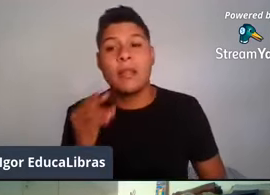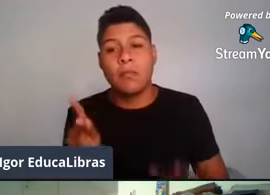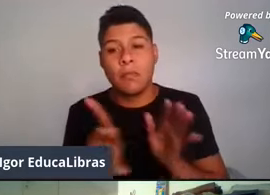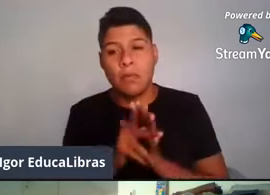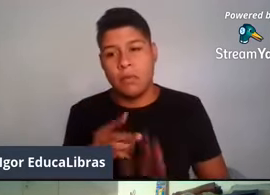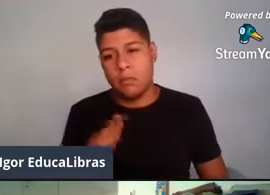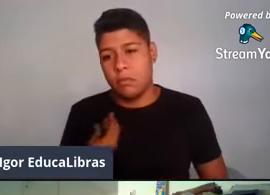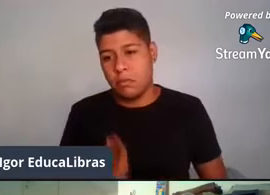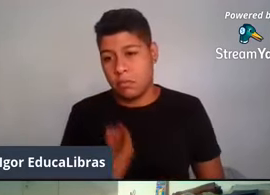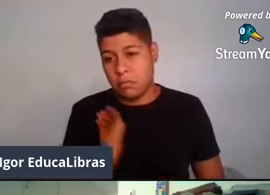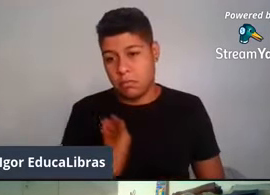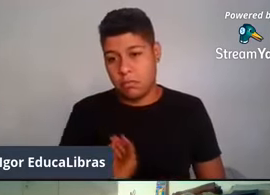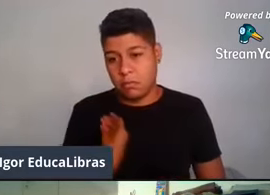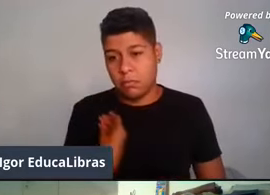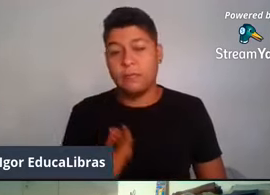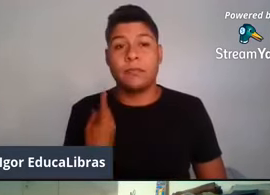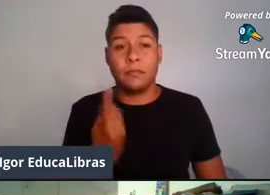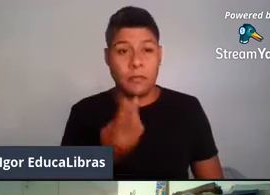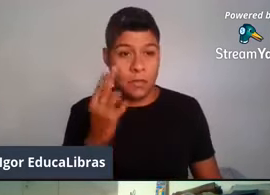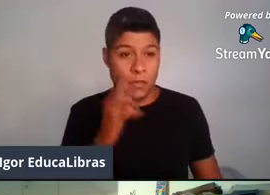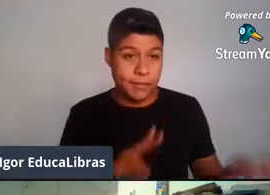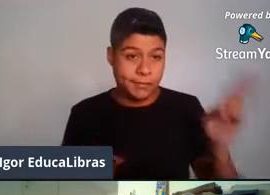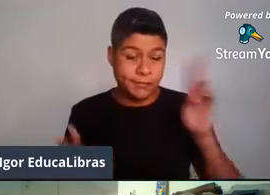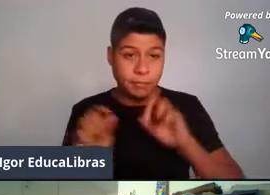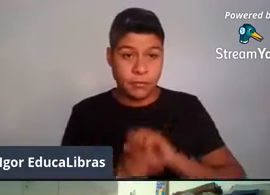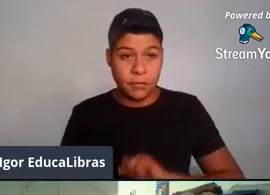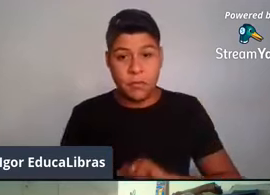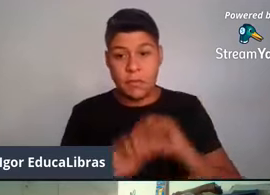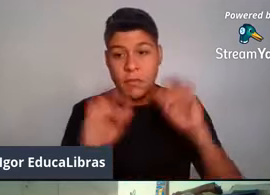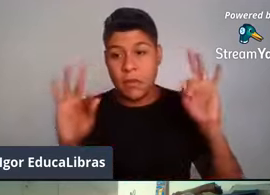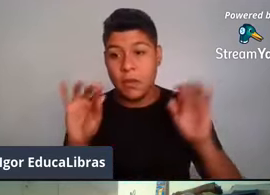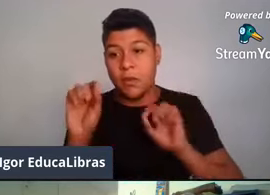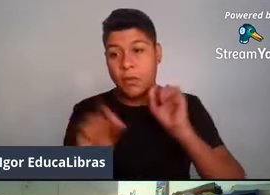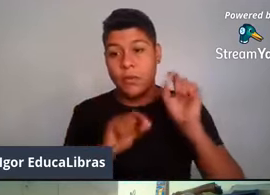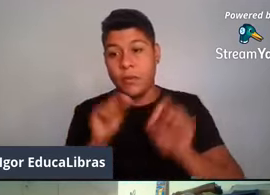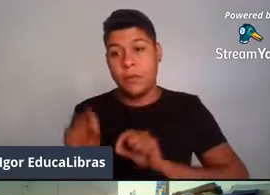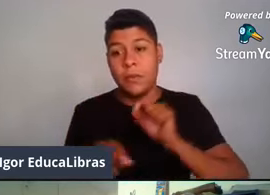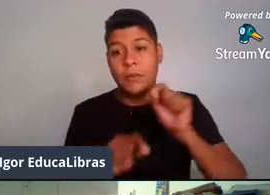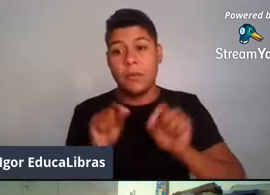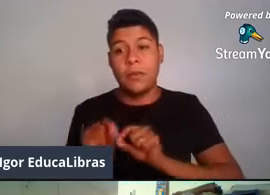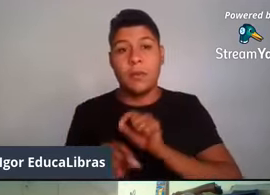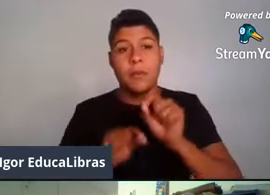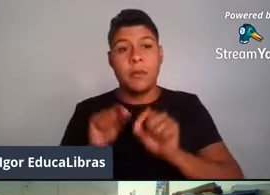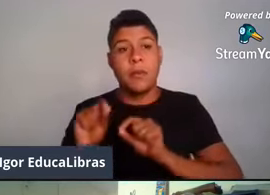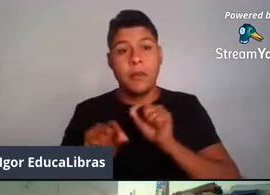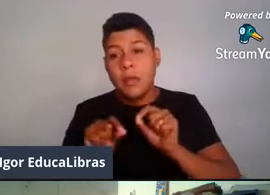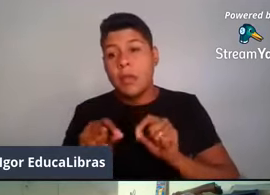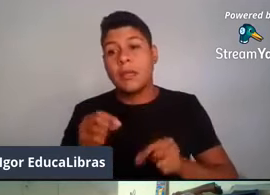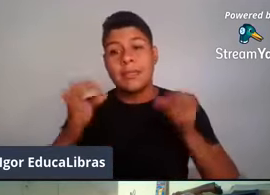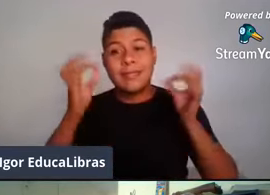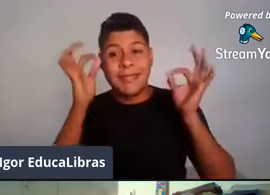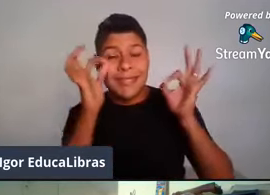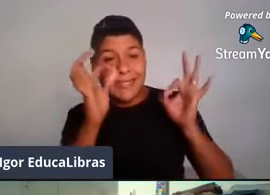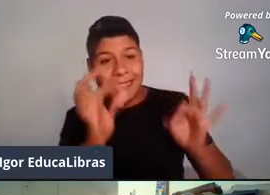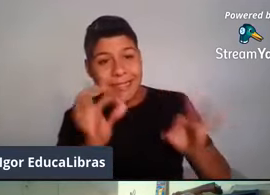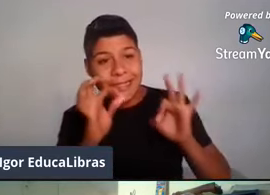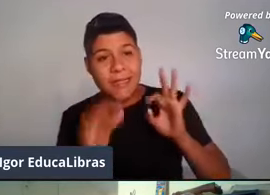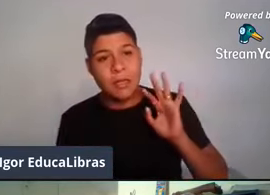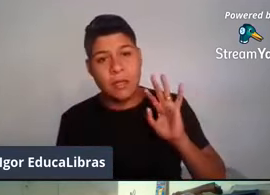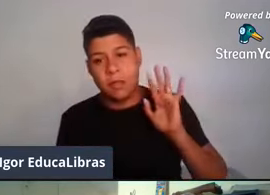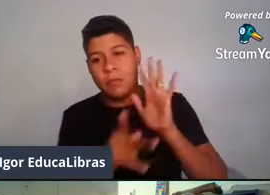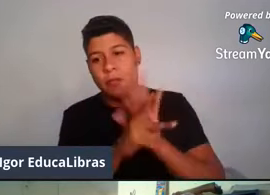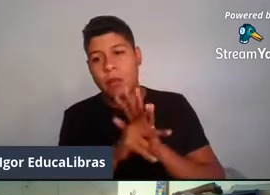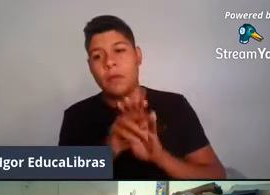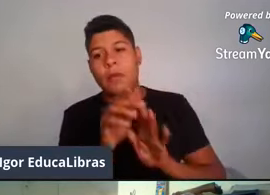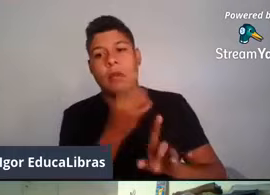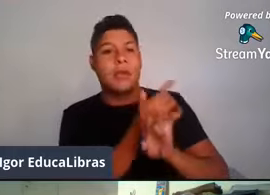para a gente, né, ter uma visão mais clara sobre o que seria o ideal aí nessa questão do